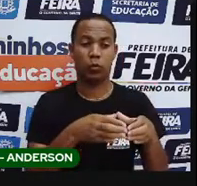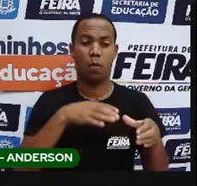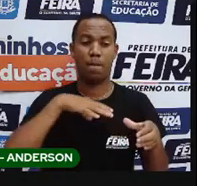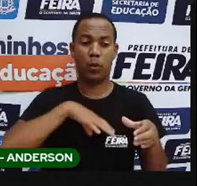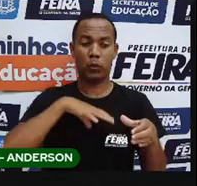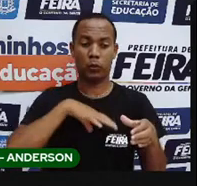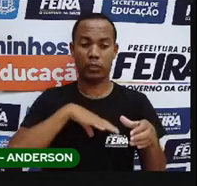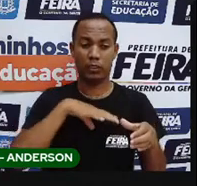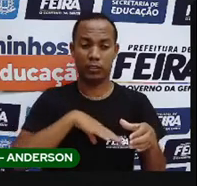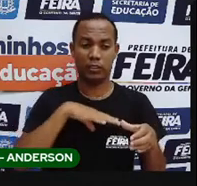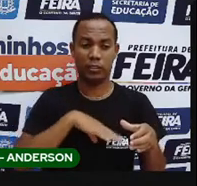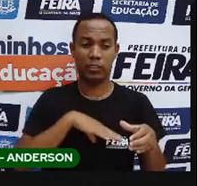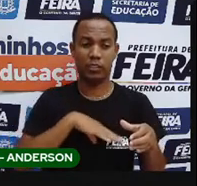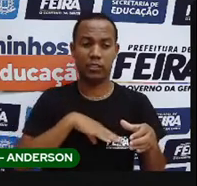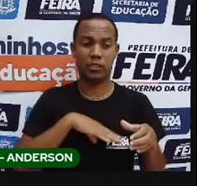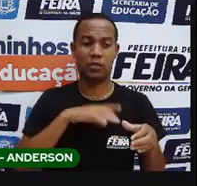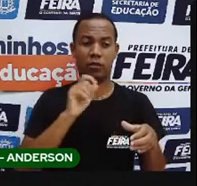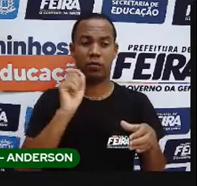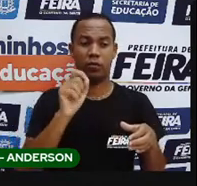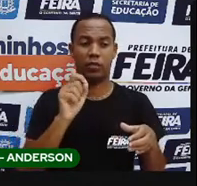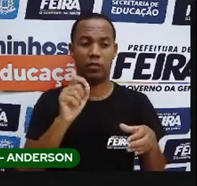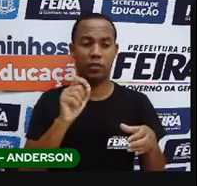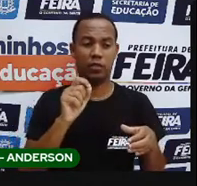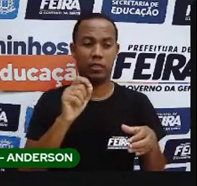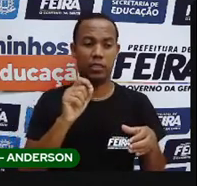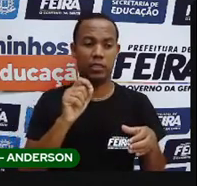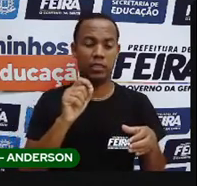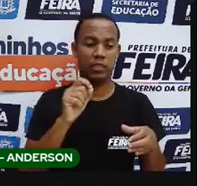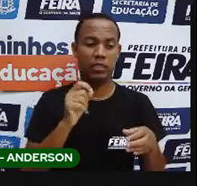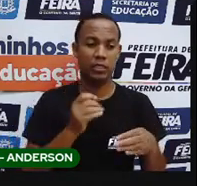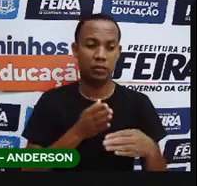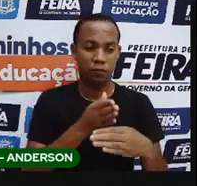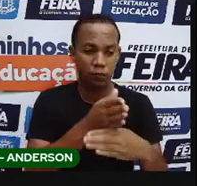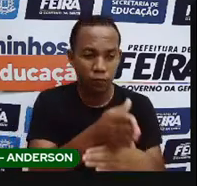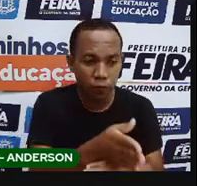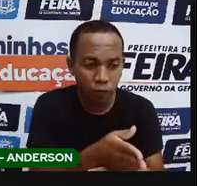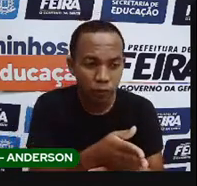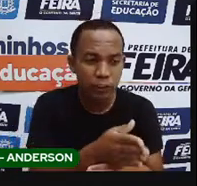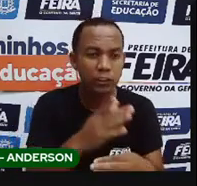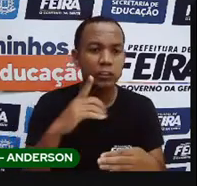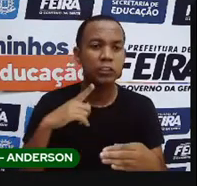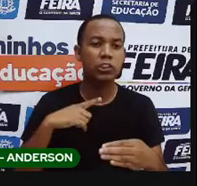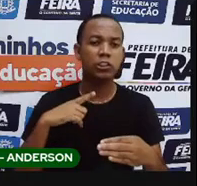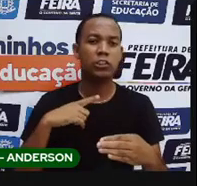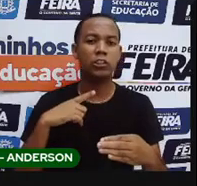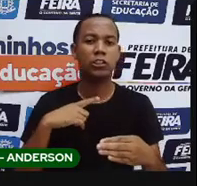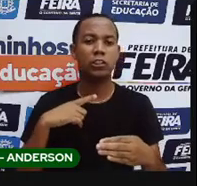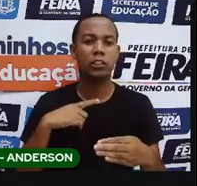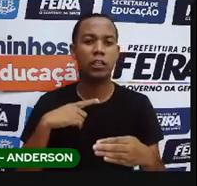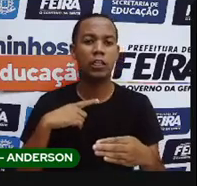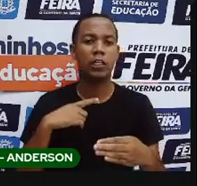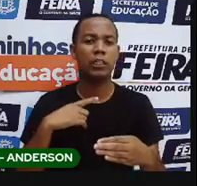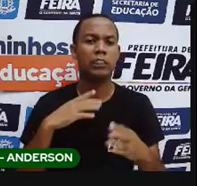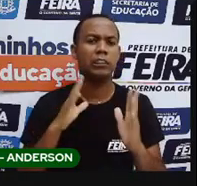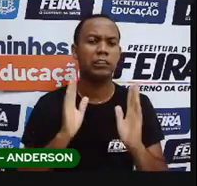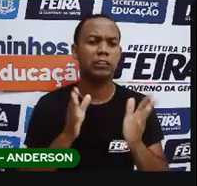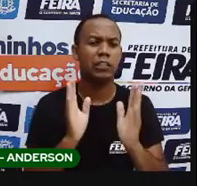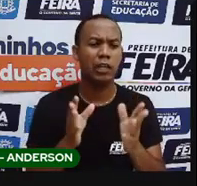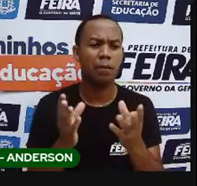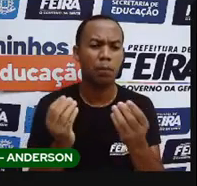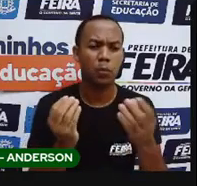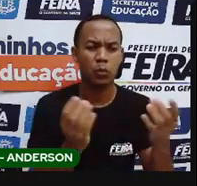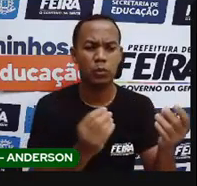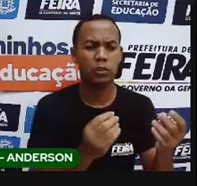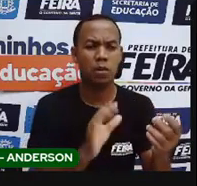possuíam 1400 povos. E quando a prova e a boca fala indígena, vocês pensam que estão o quê? Todos iguais.